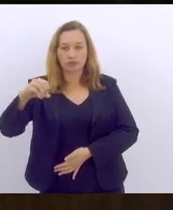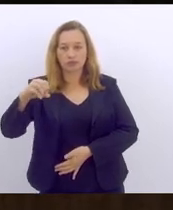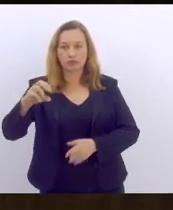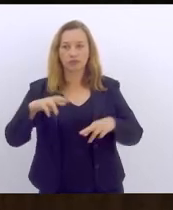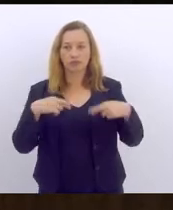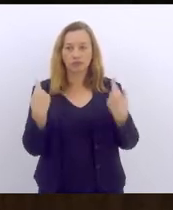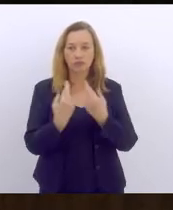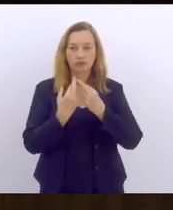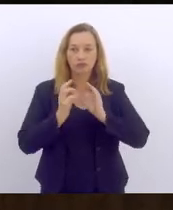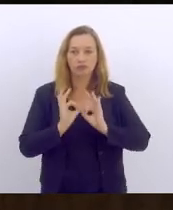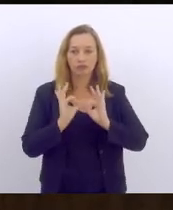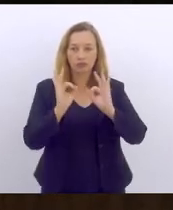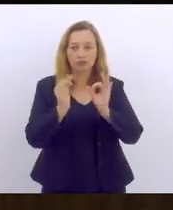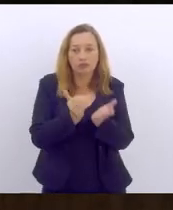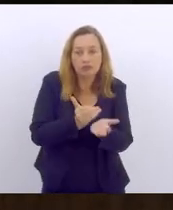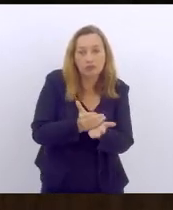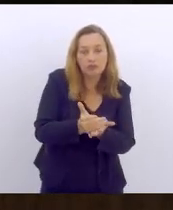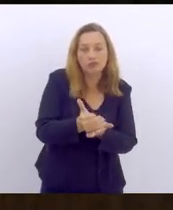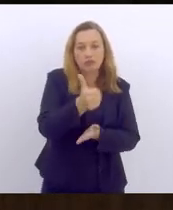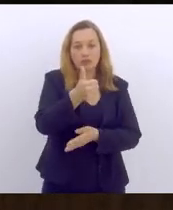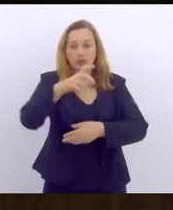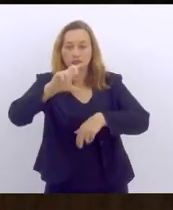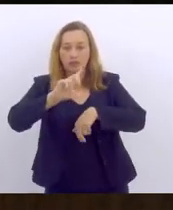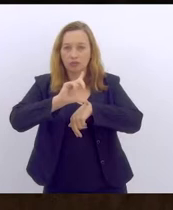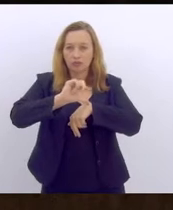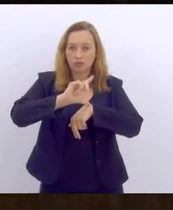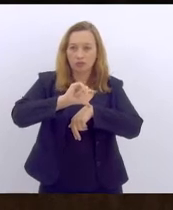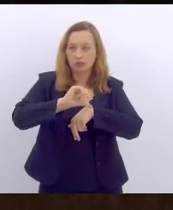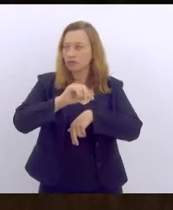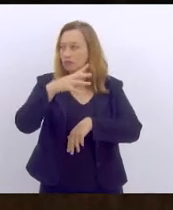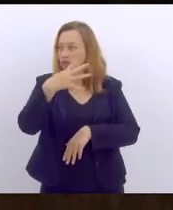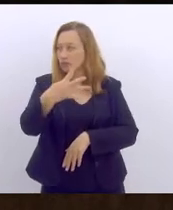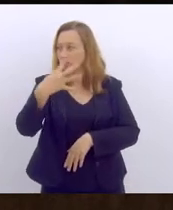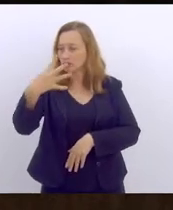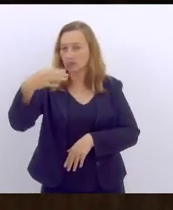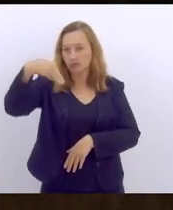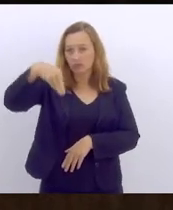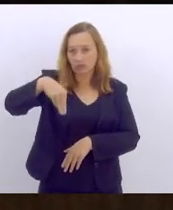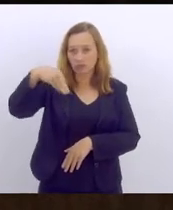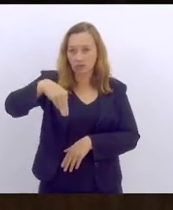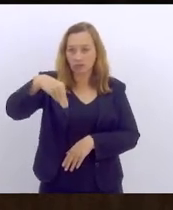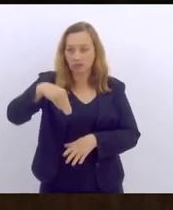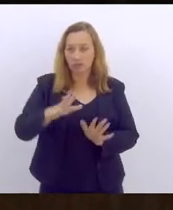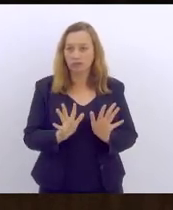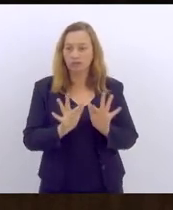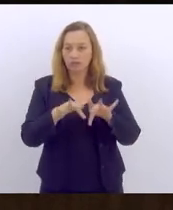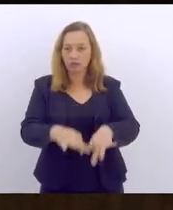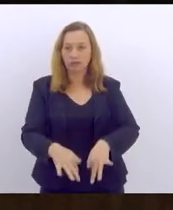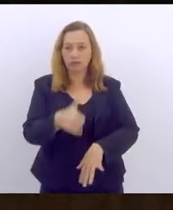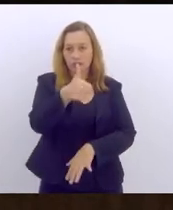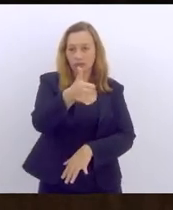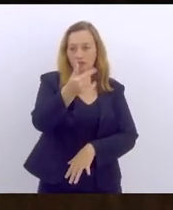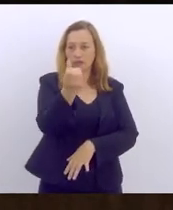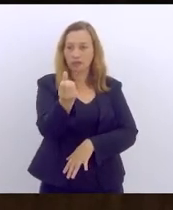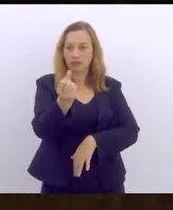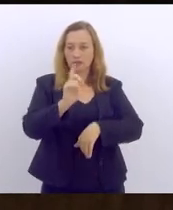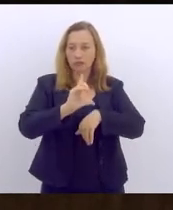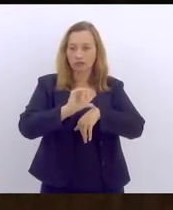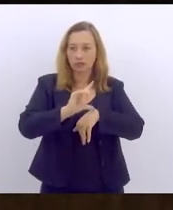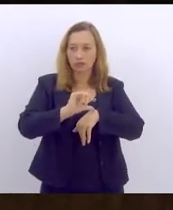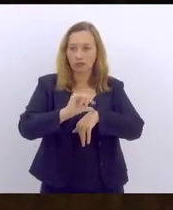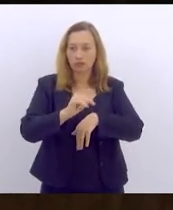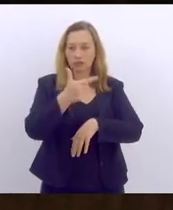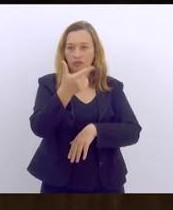extraordinária que iniciada as 15 horas e 44 minutos encerrou suas 16 horas